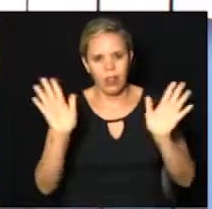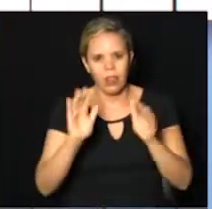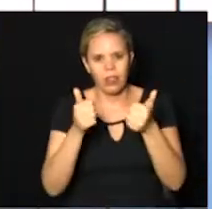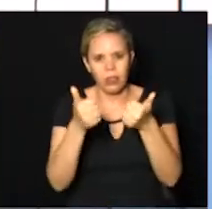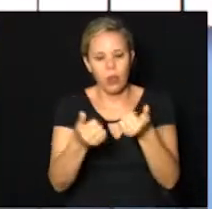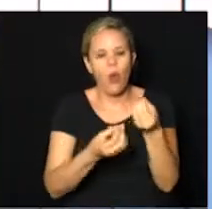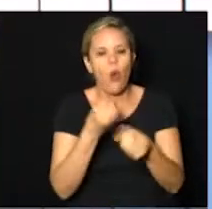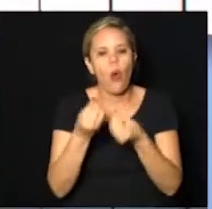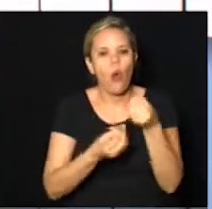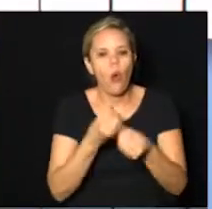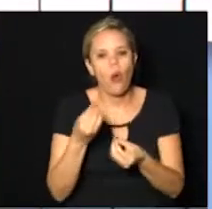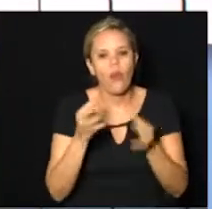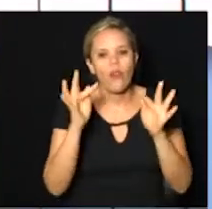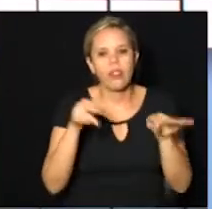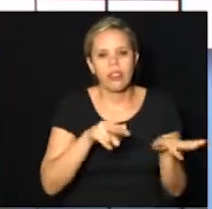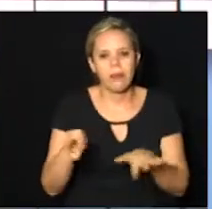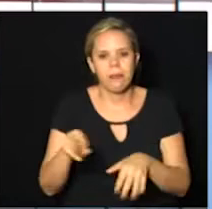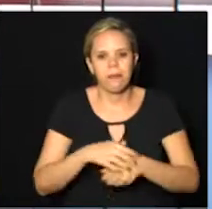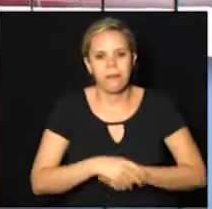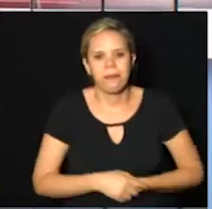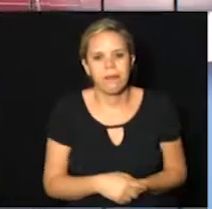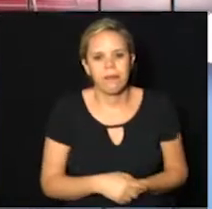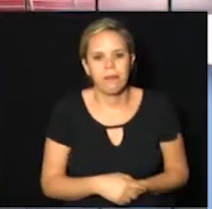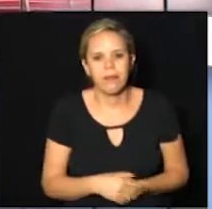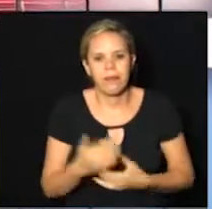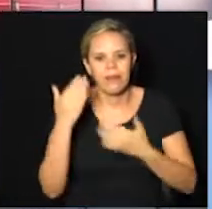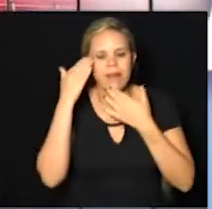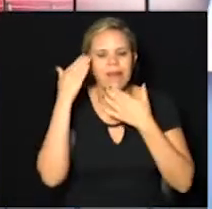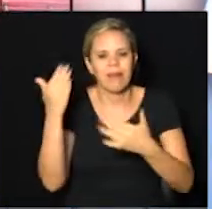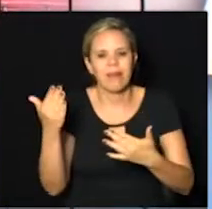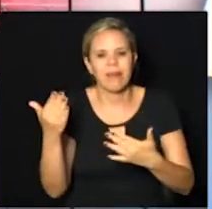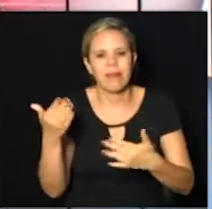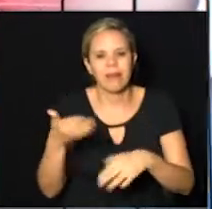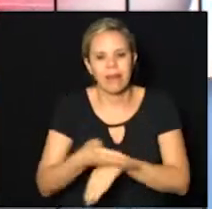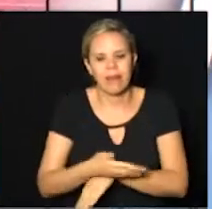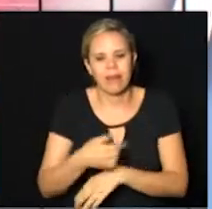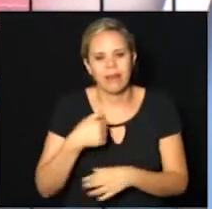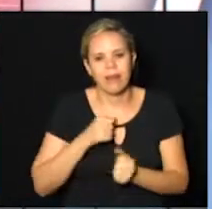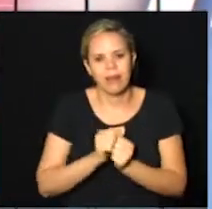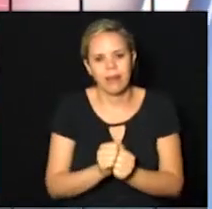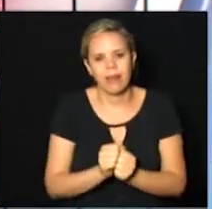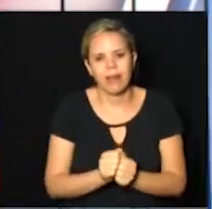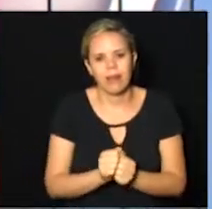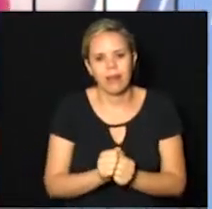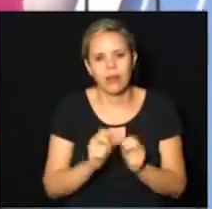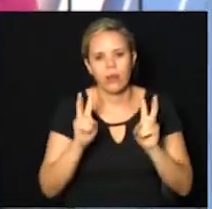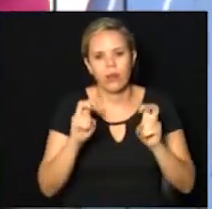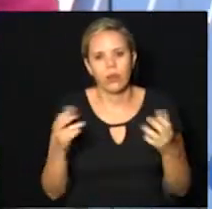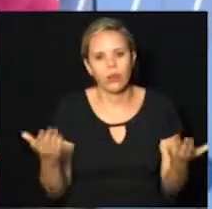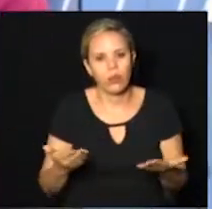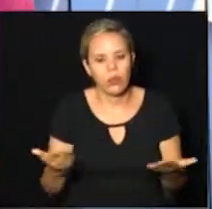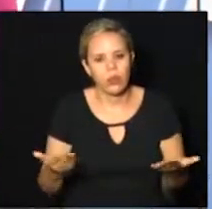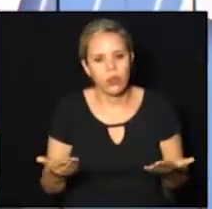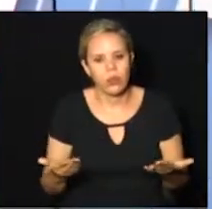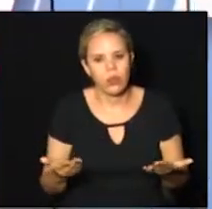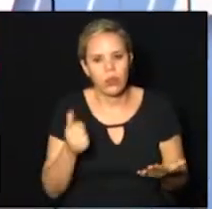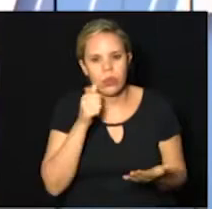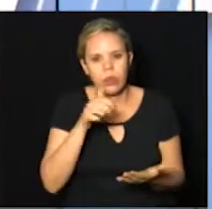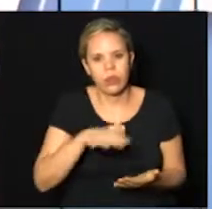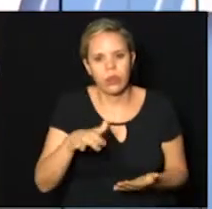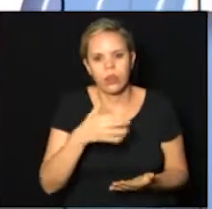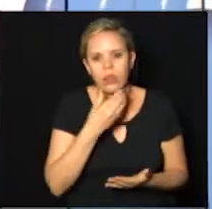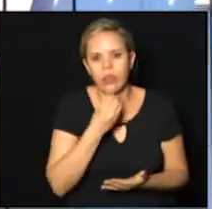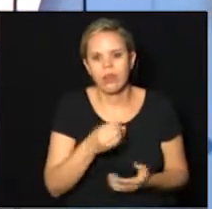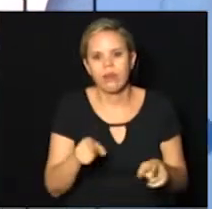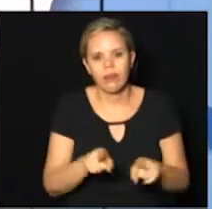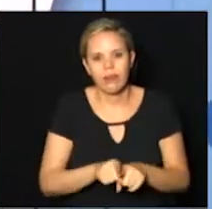Tudo bem? Como é que você foi de fim de semana, hein? Obrigada por você estar aqui comigo. Olha, o assunto hoje é para elas e